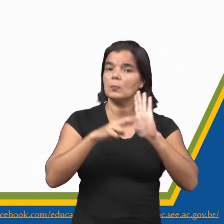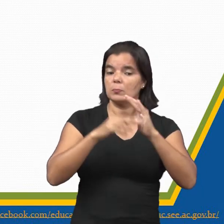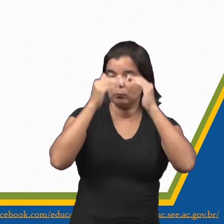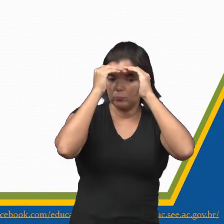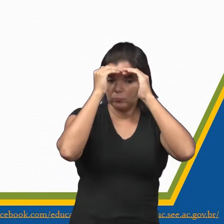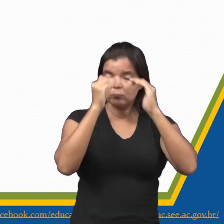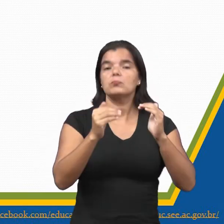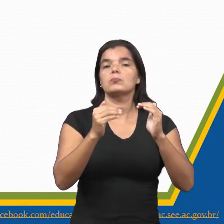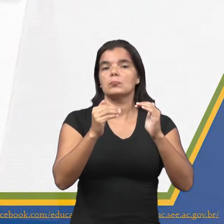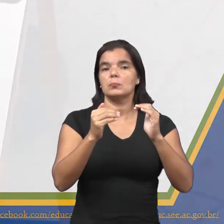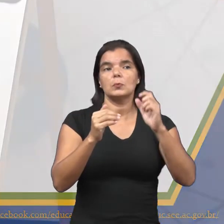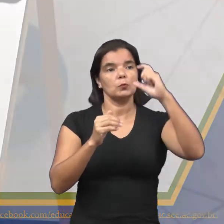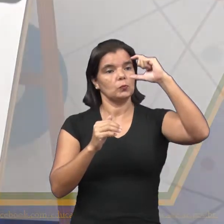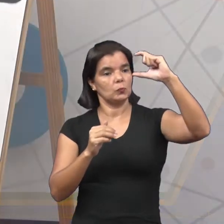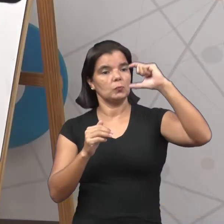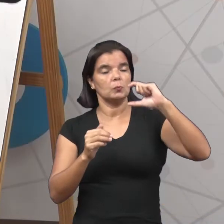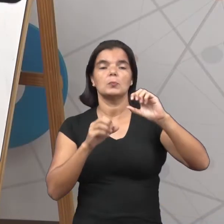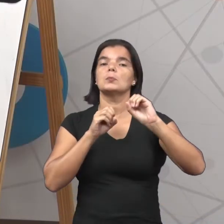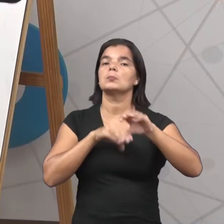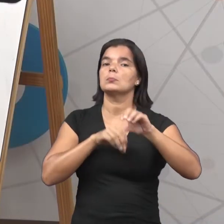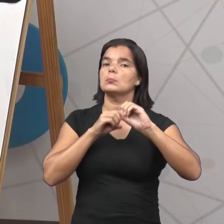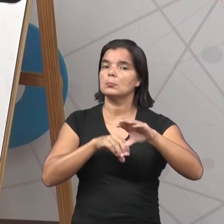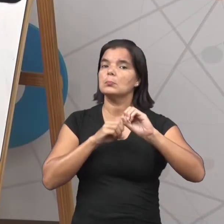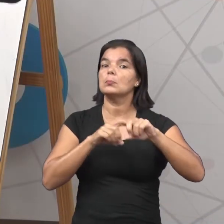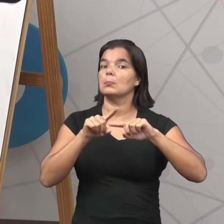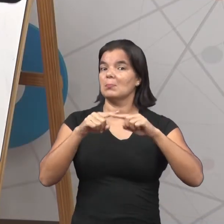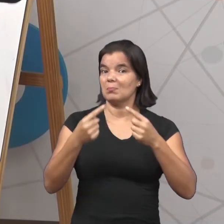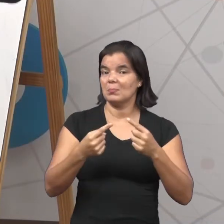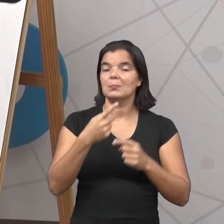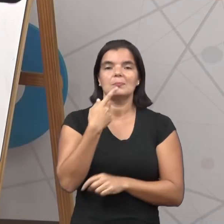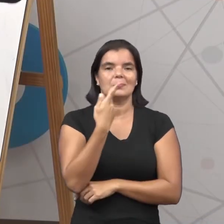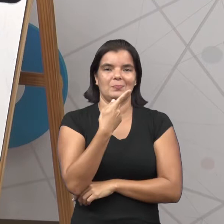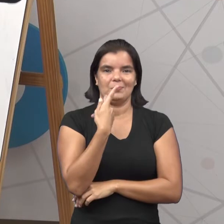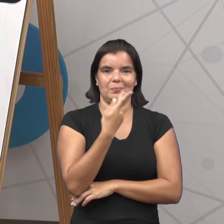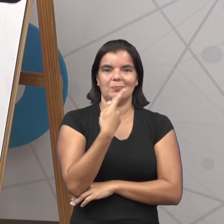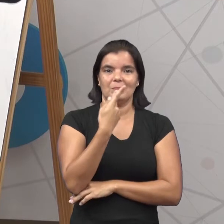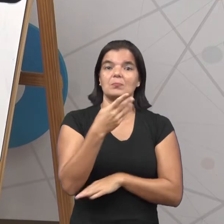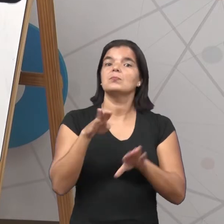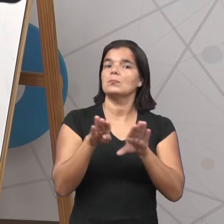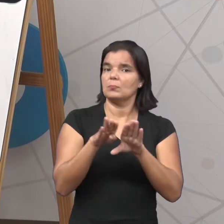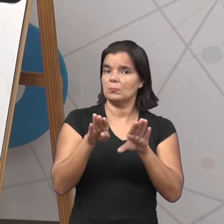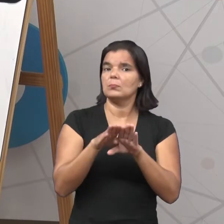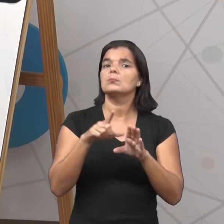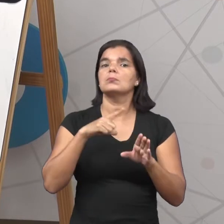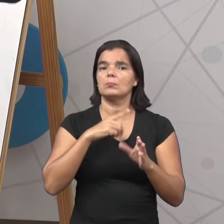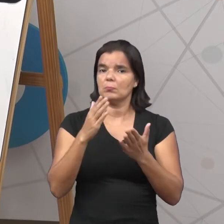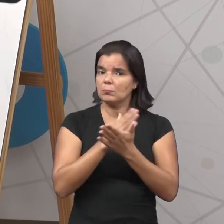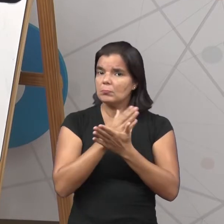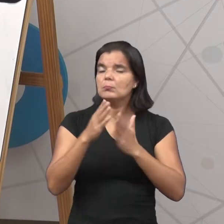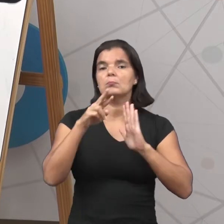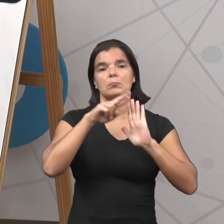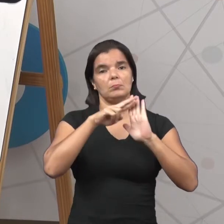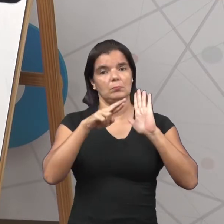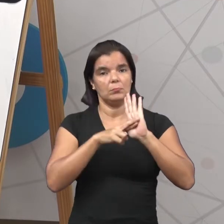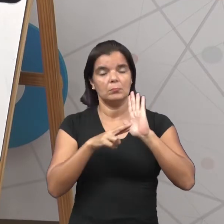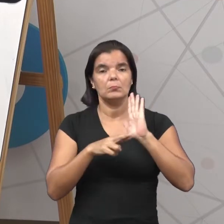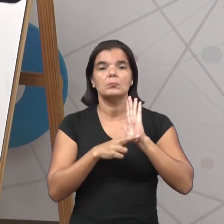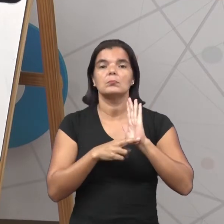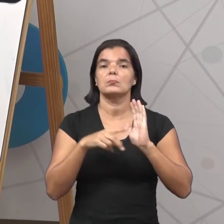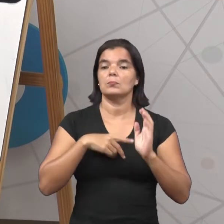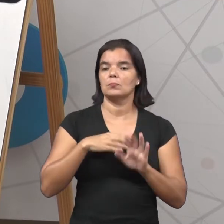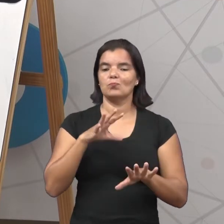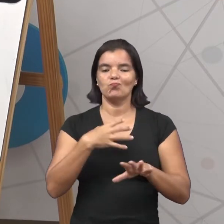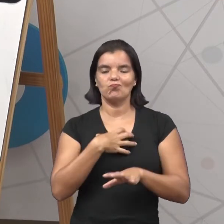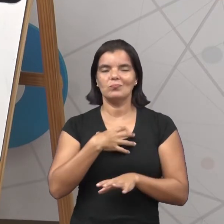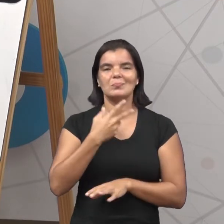de parágrafos, tudo que a professora ensina lá direitinho. Mas quando eu falo, eu também tenho algumas regras. Às vezes, a maneira que eu falo